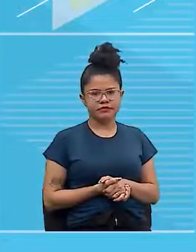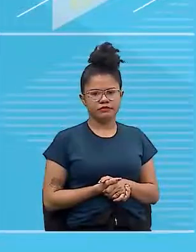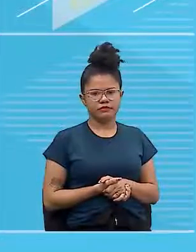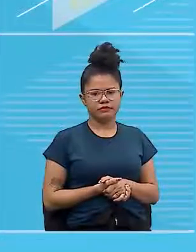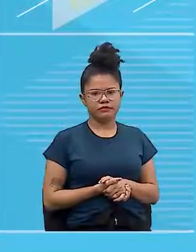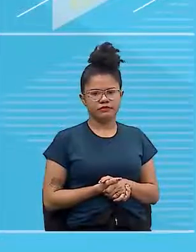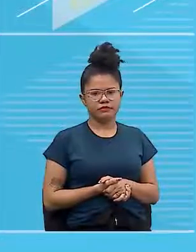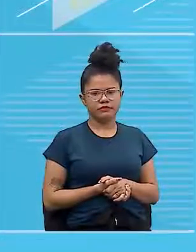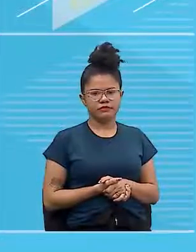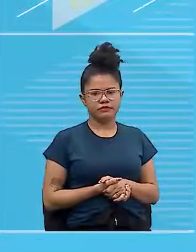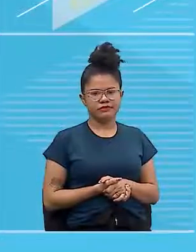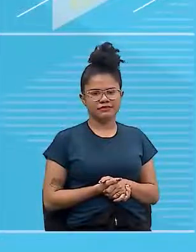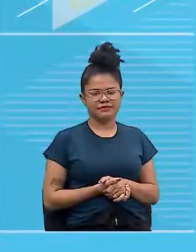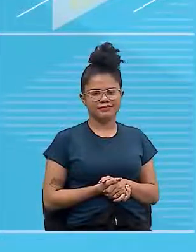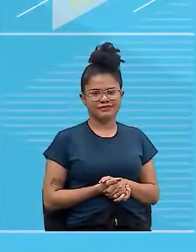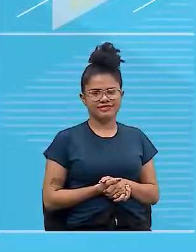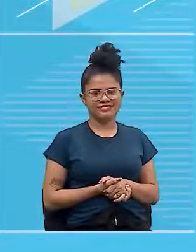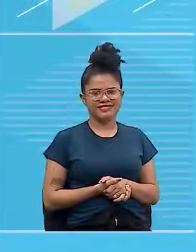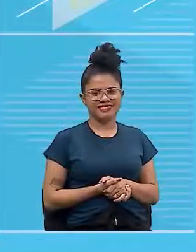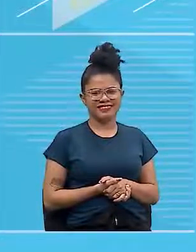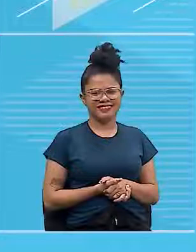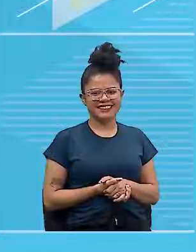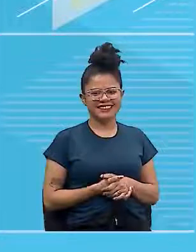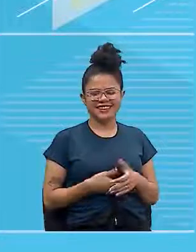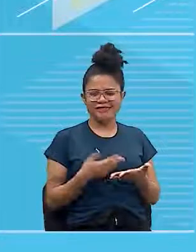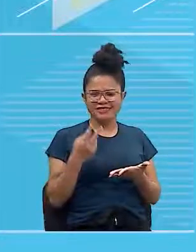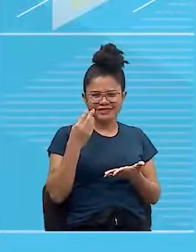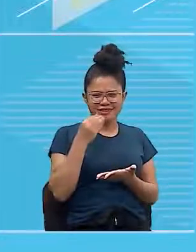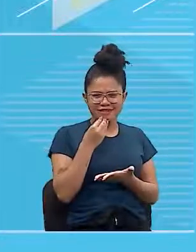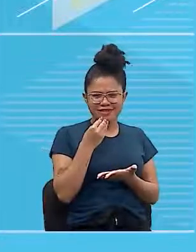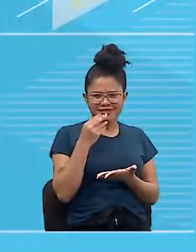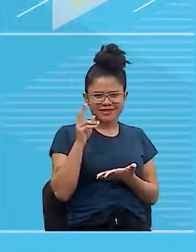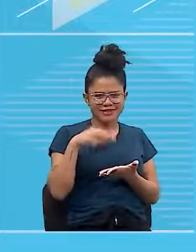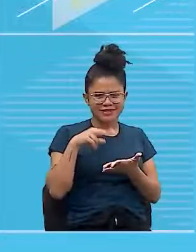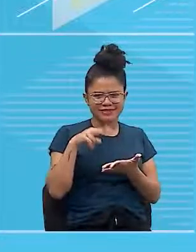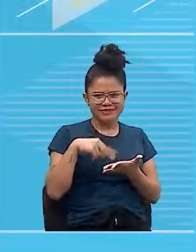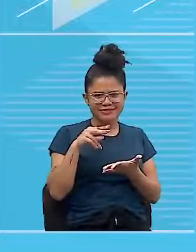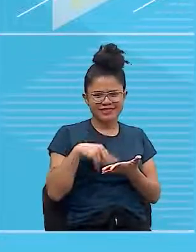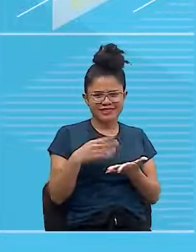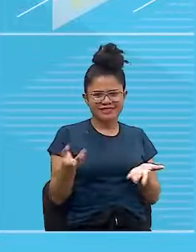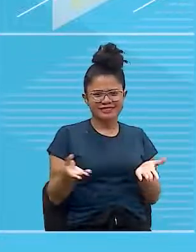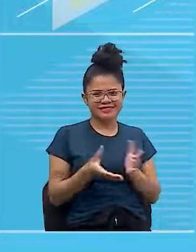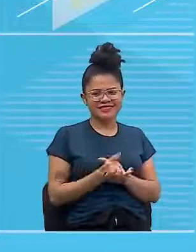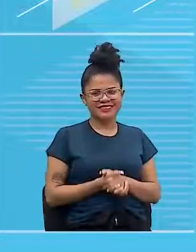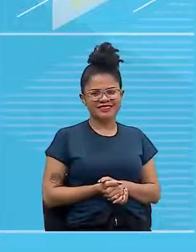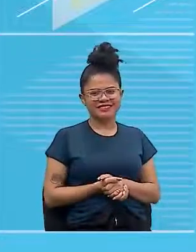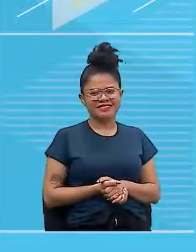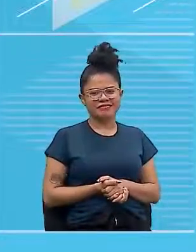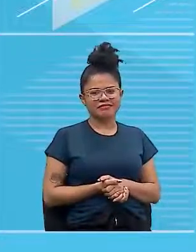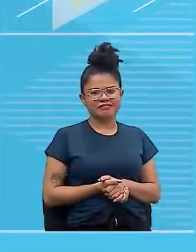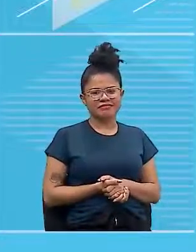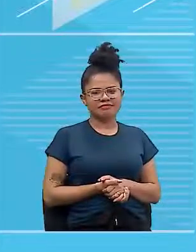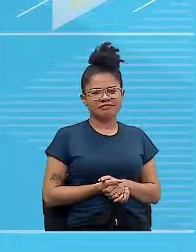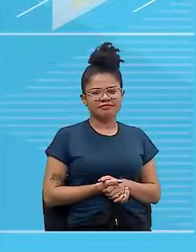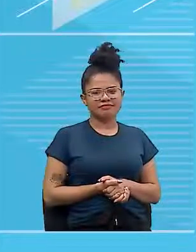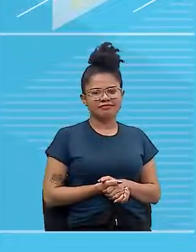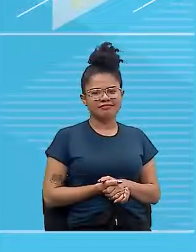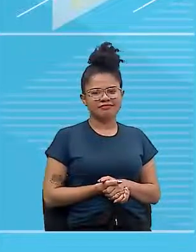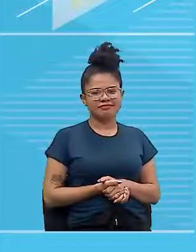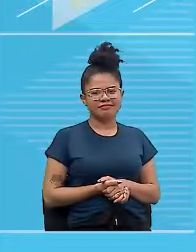e olha enquanto eu tô com vontade de escrever menina não tinha lido não é saudável é bem aí Oi